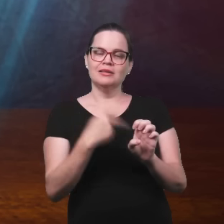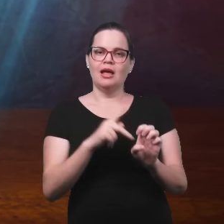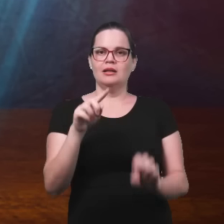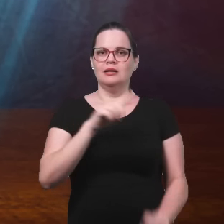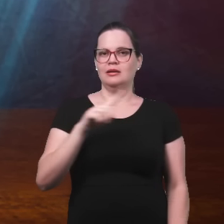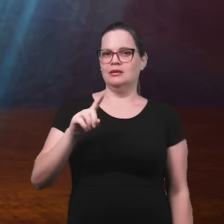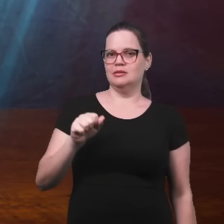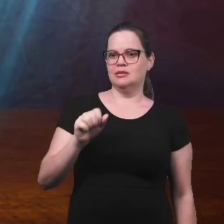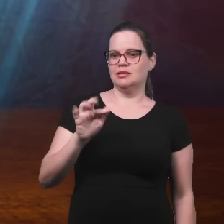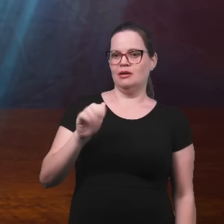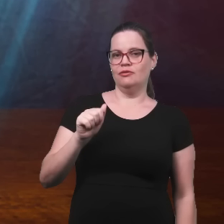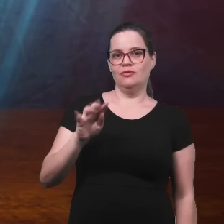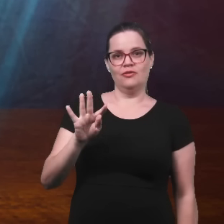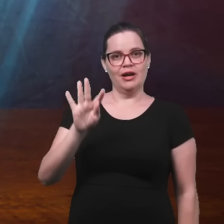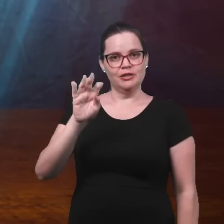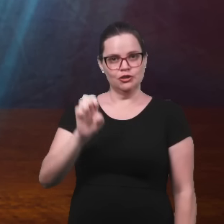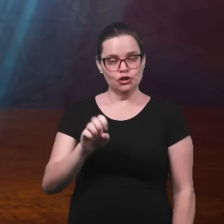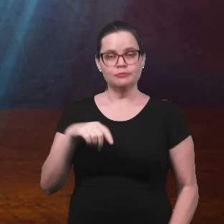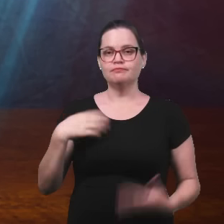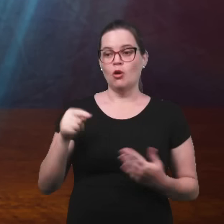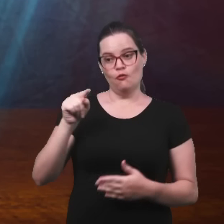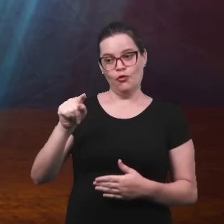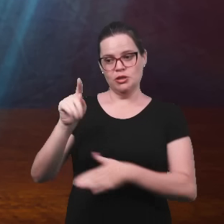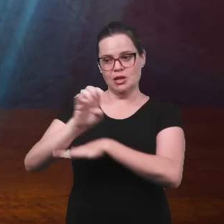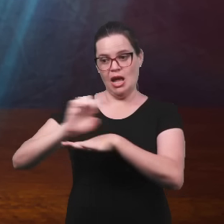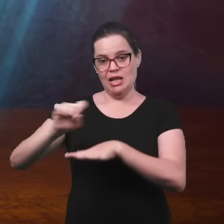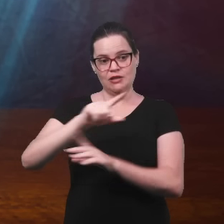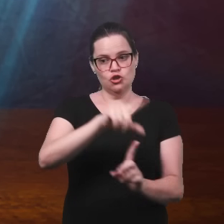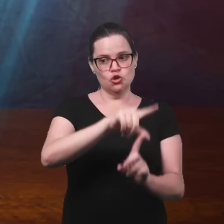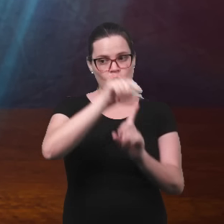Abel Meolá, ungirás profeta em teu lugar.